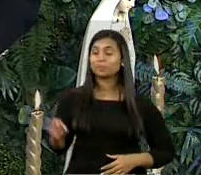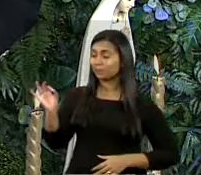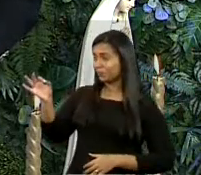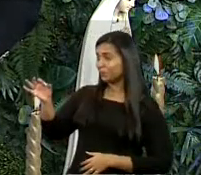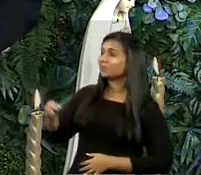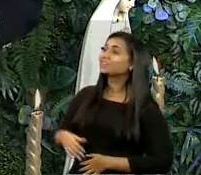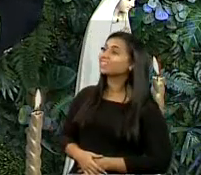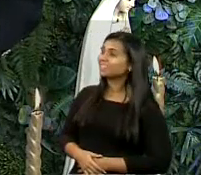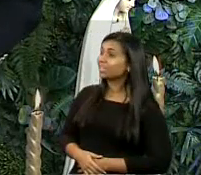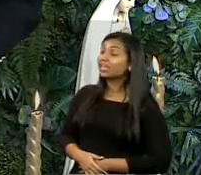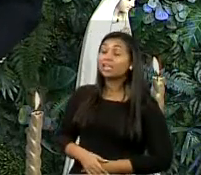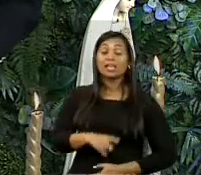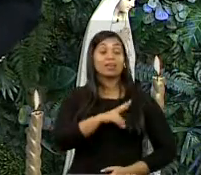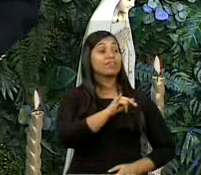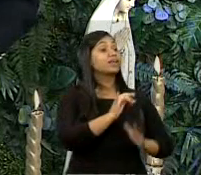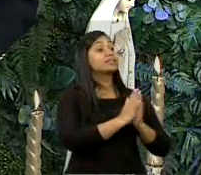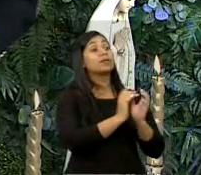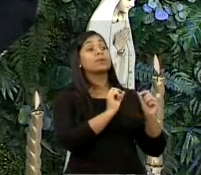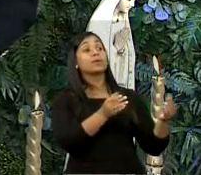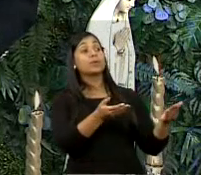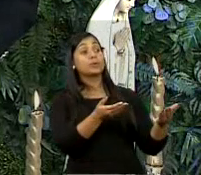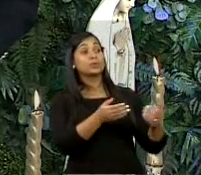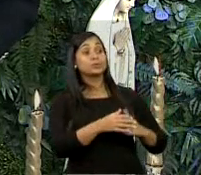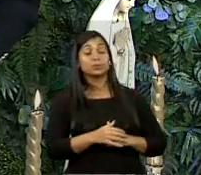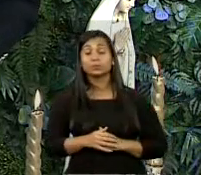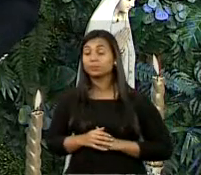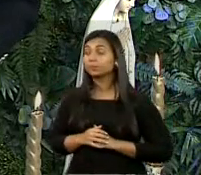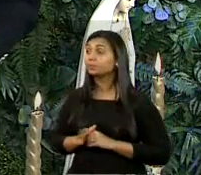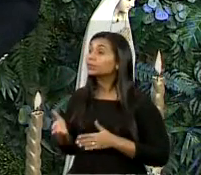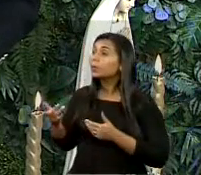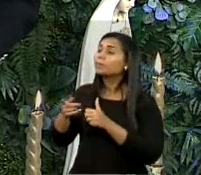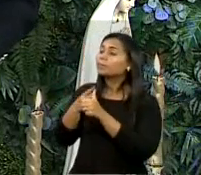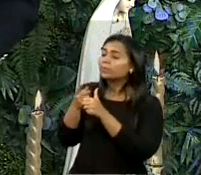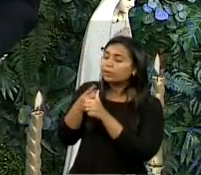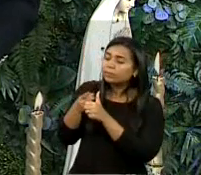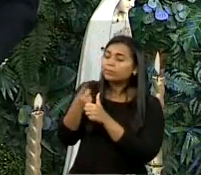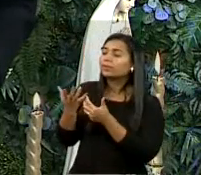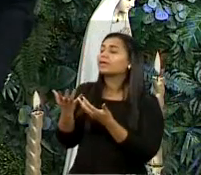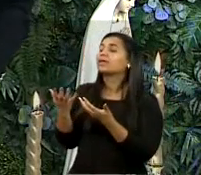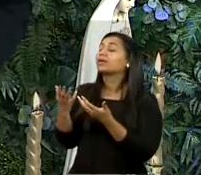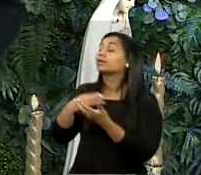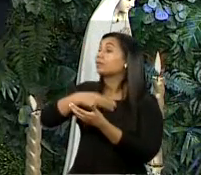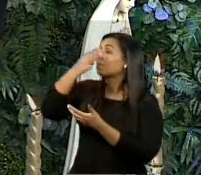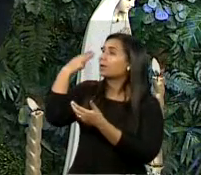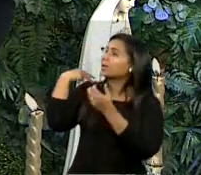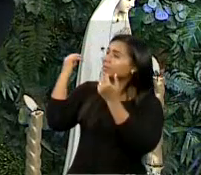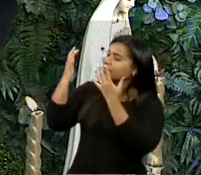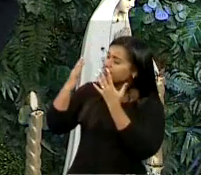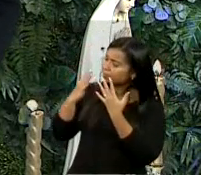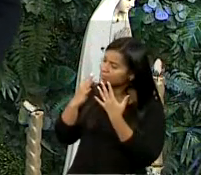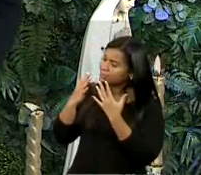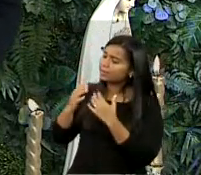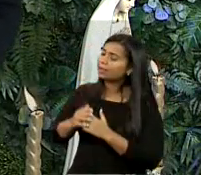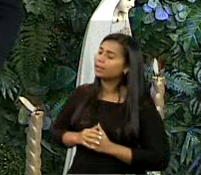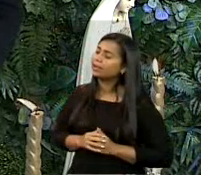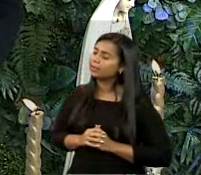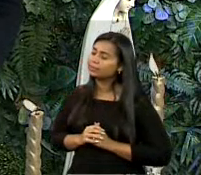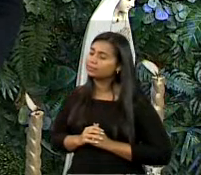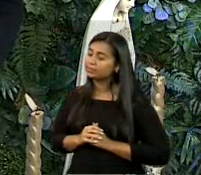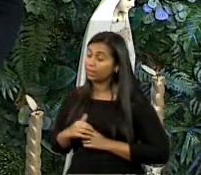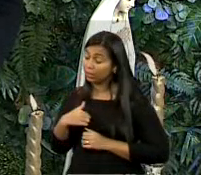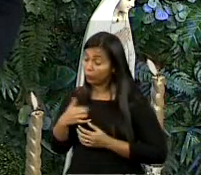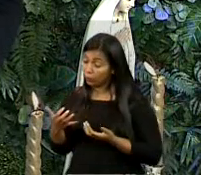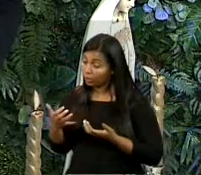meu filho. E para quem que você oferece esse mistério? Primeiro, hoje é Nossa Senhora das Graças. Sim. E eu